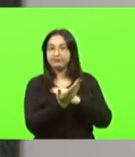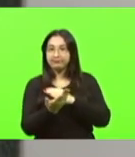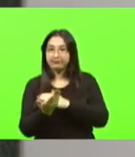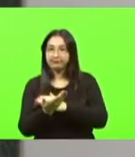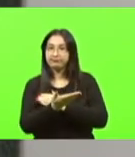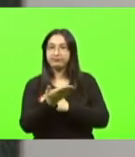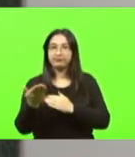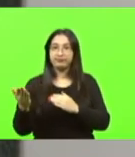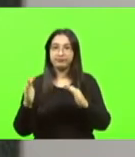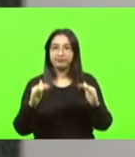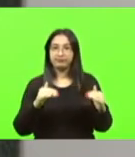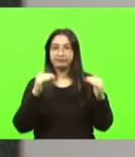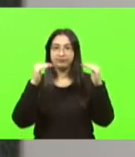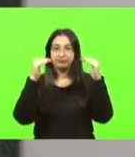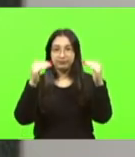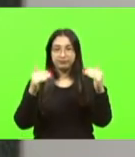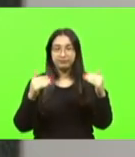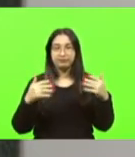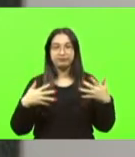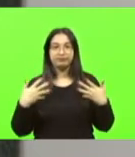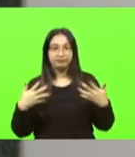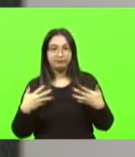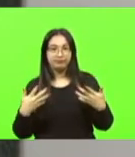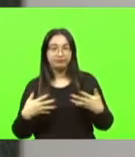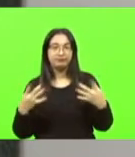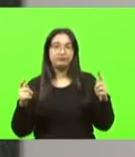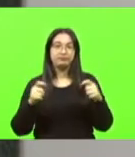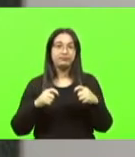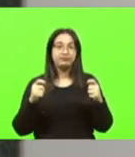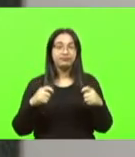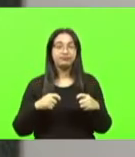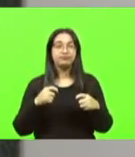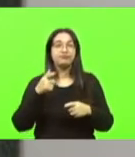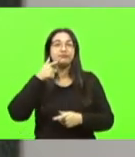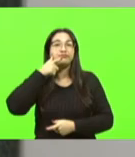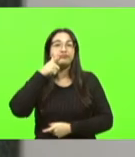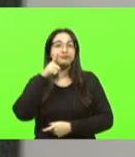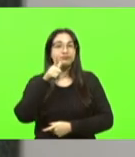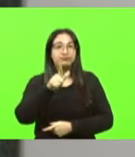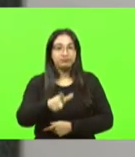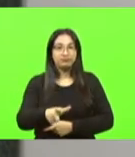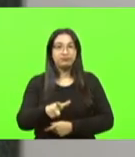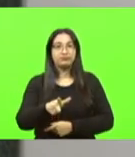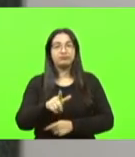gente comemorar também e fazer passar efetivamente com ações